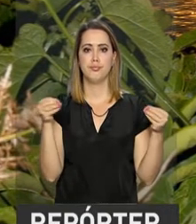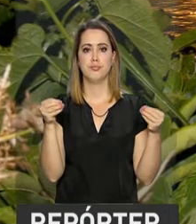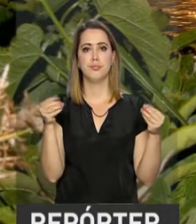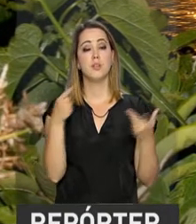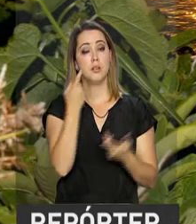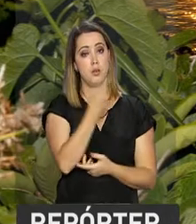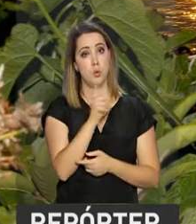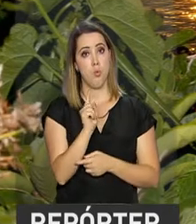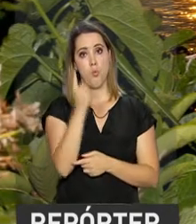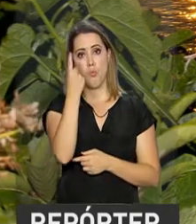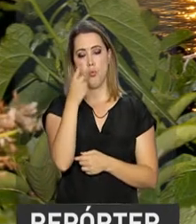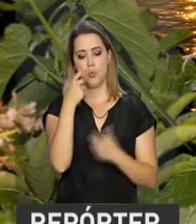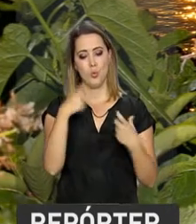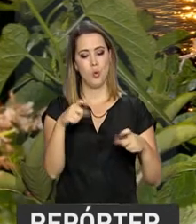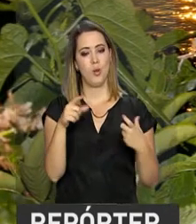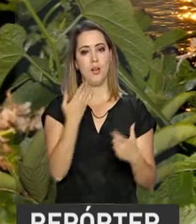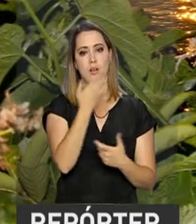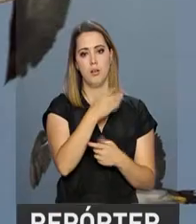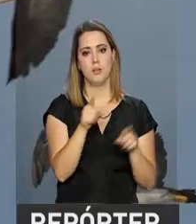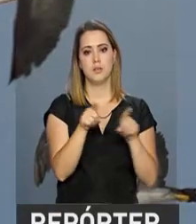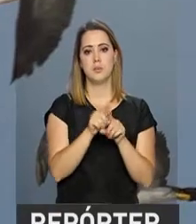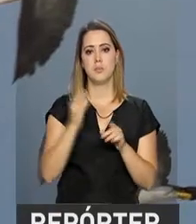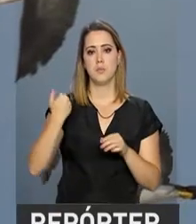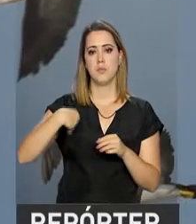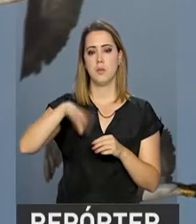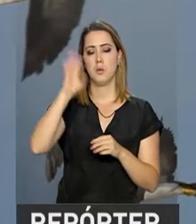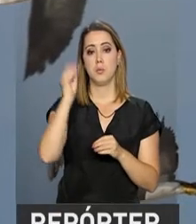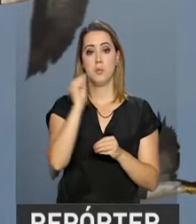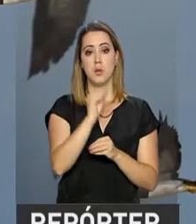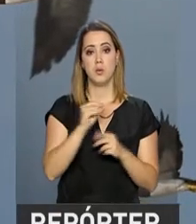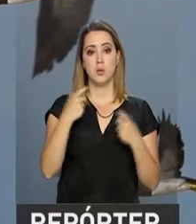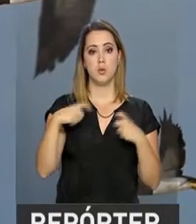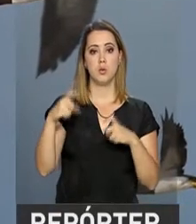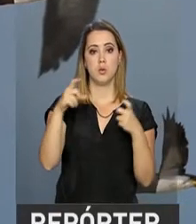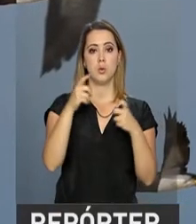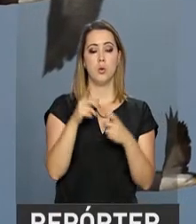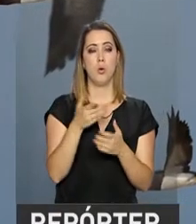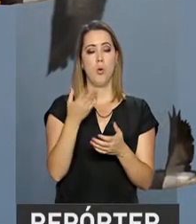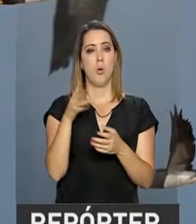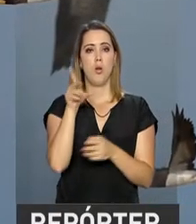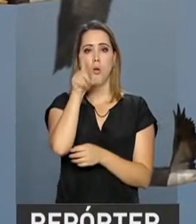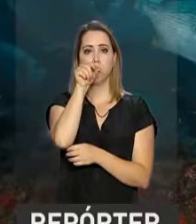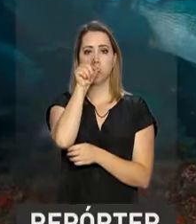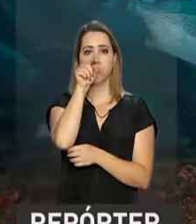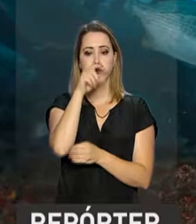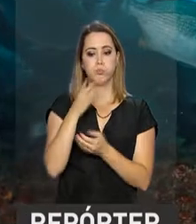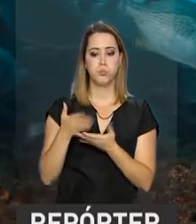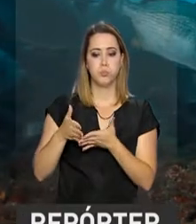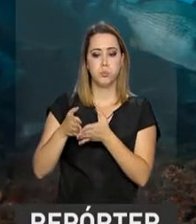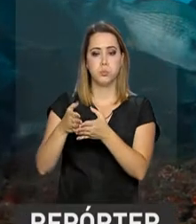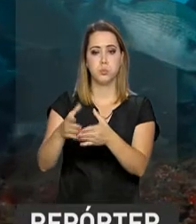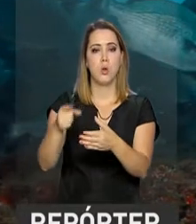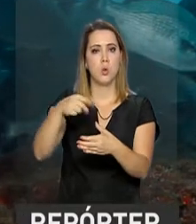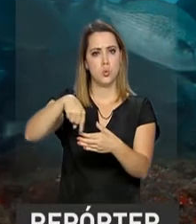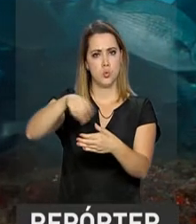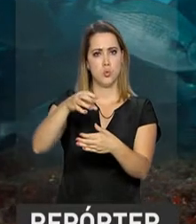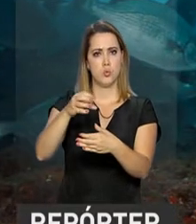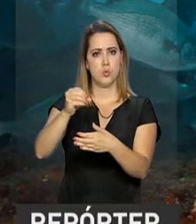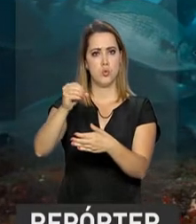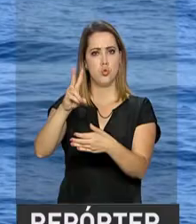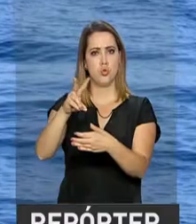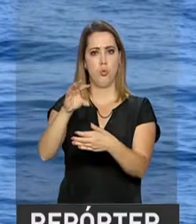o arquipélago ainda abriga uma das maiores concentrações de ninhos de pássaros do país além de 259